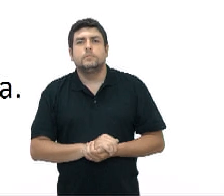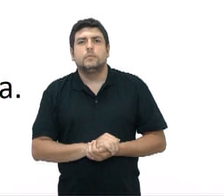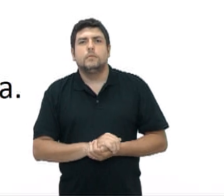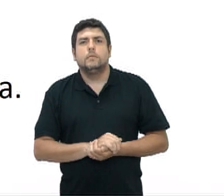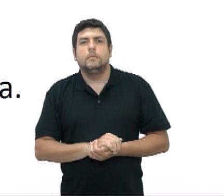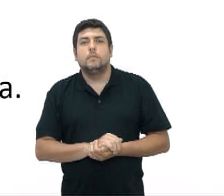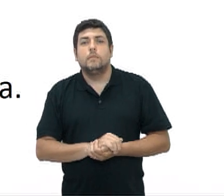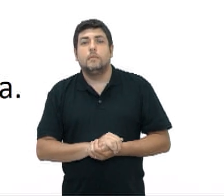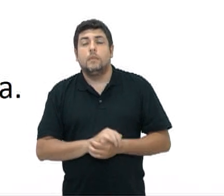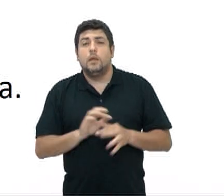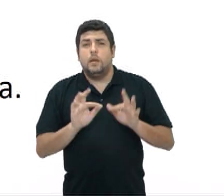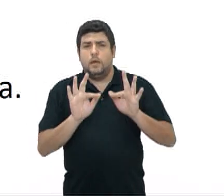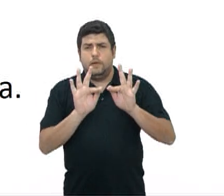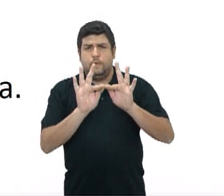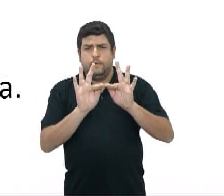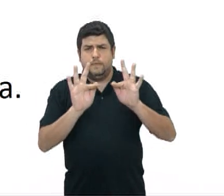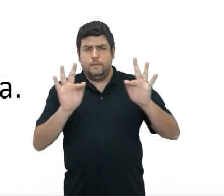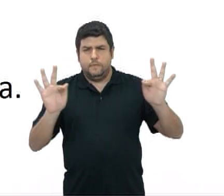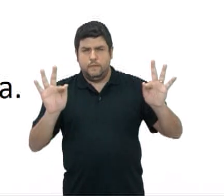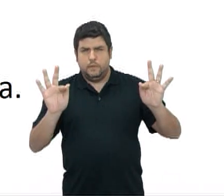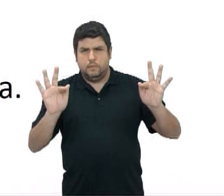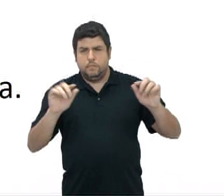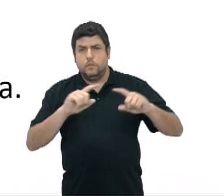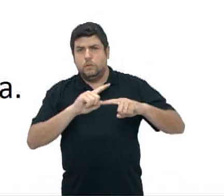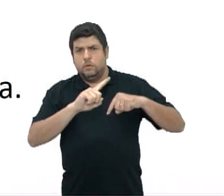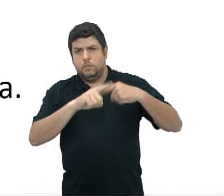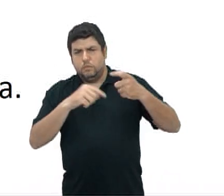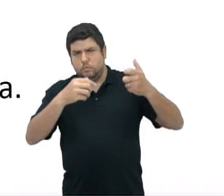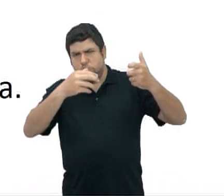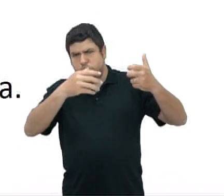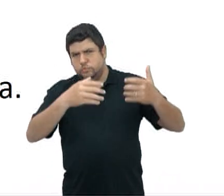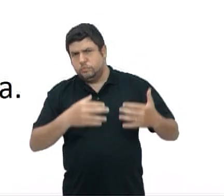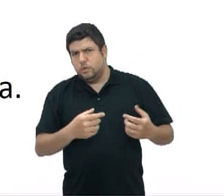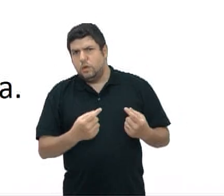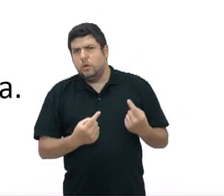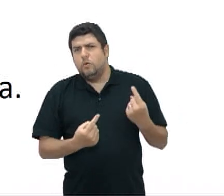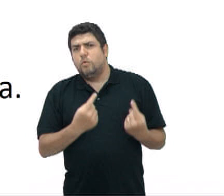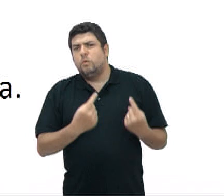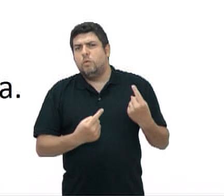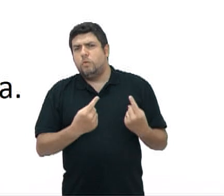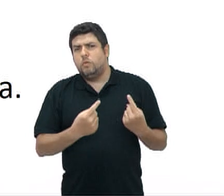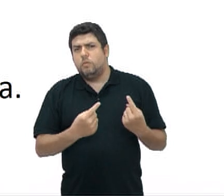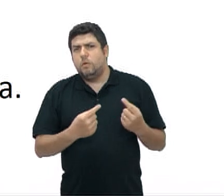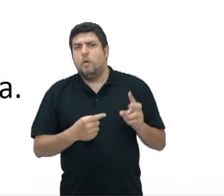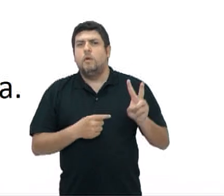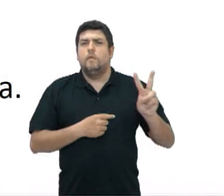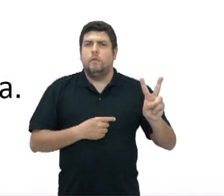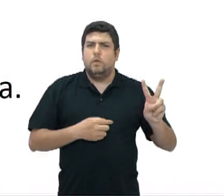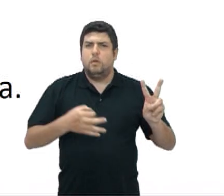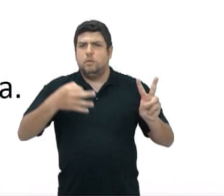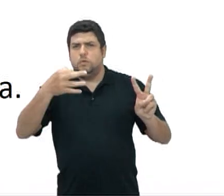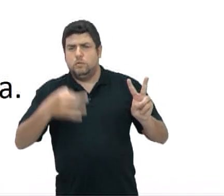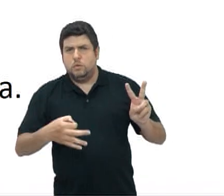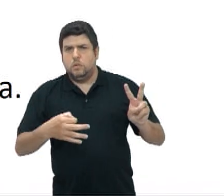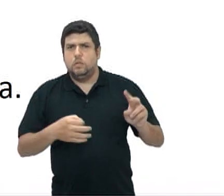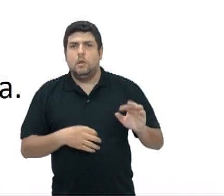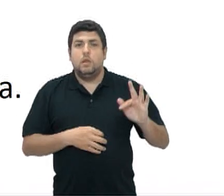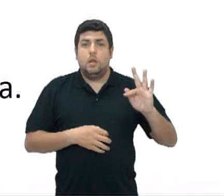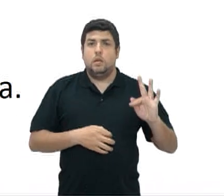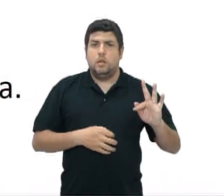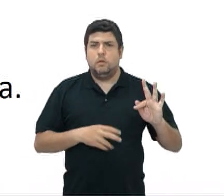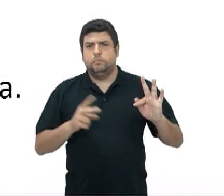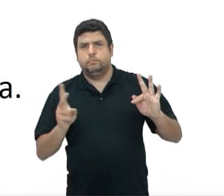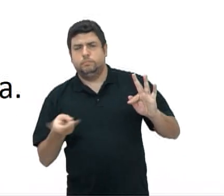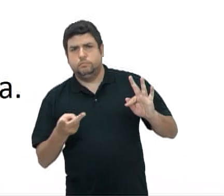frase abaixo e em seguida analise as afirmativas, assinalando V para as verdadeiras e F para as